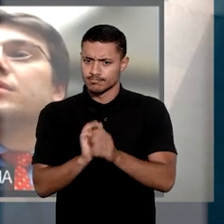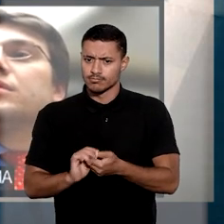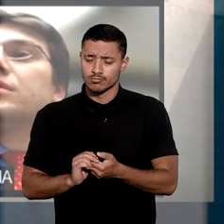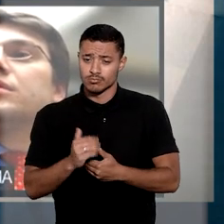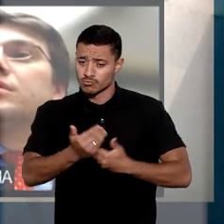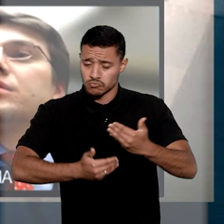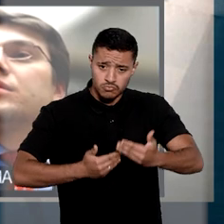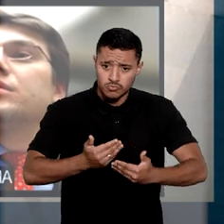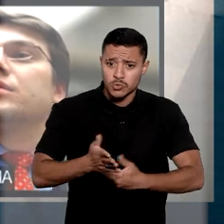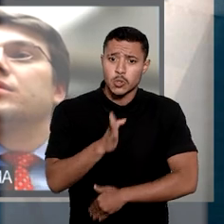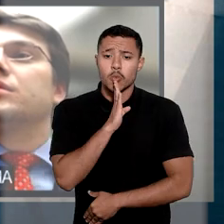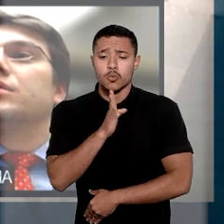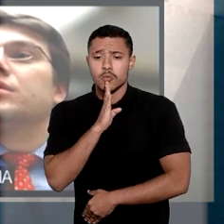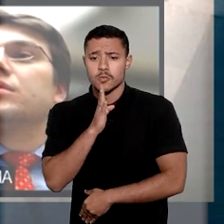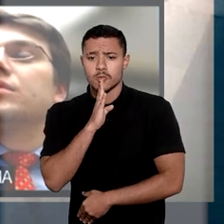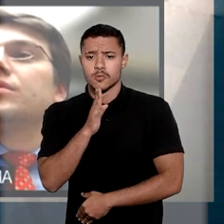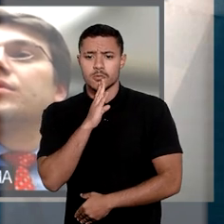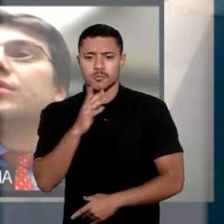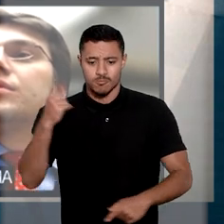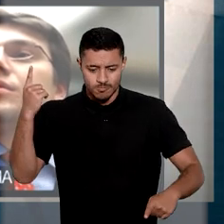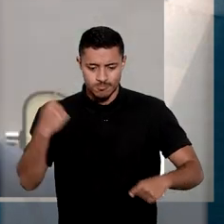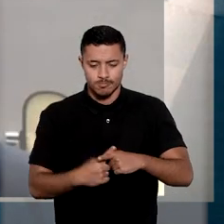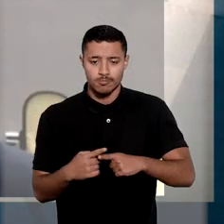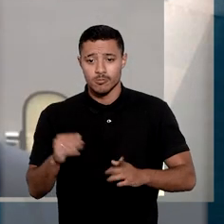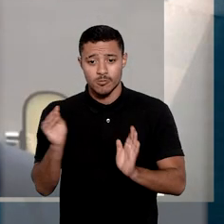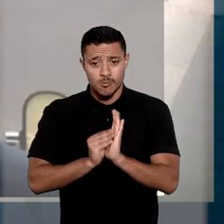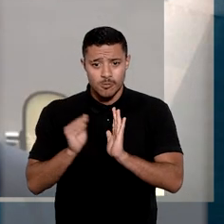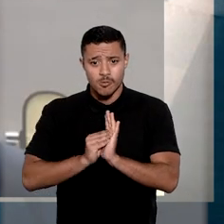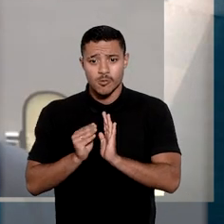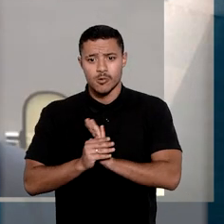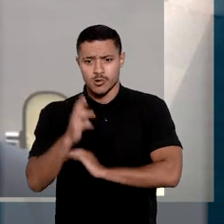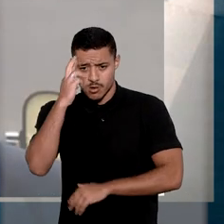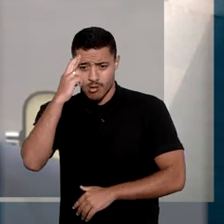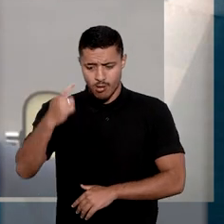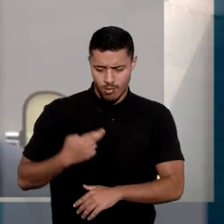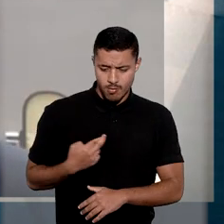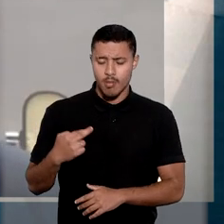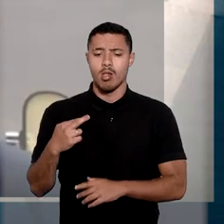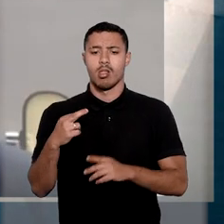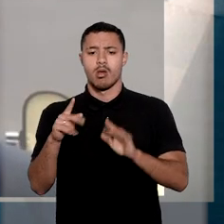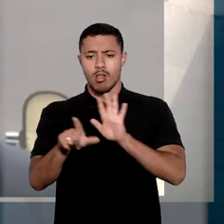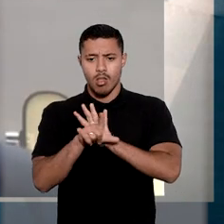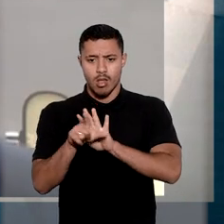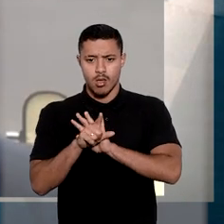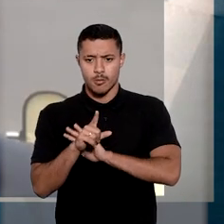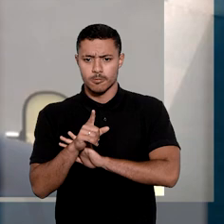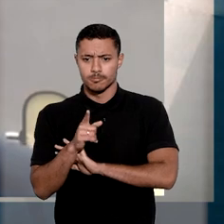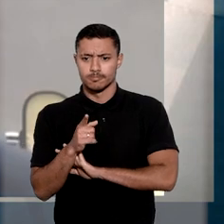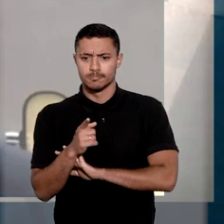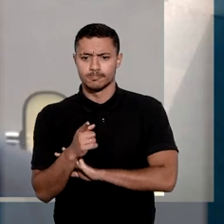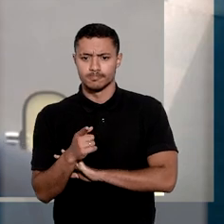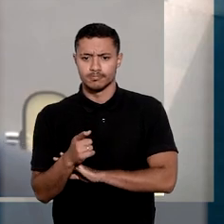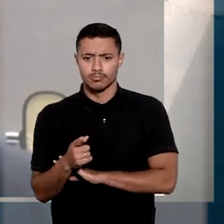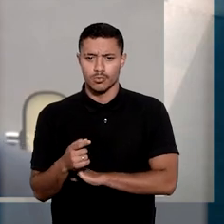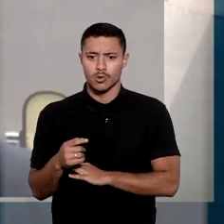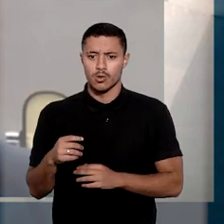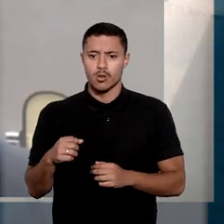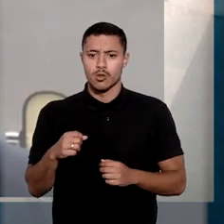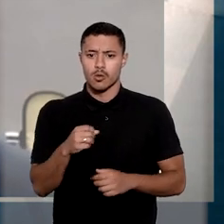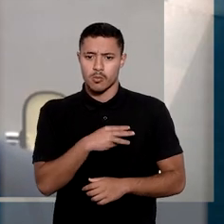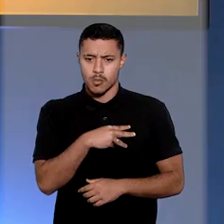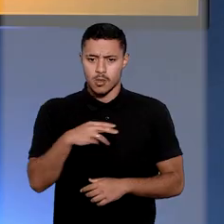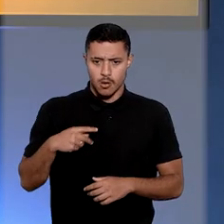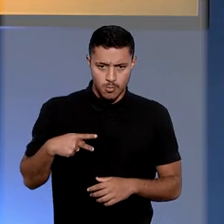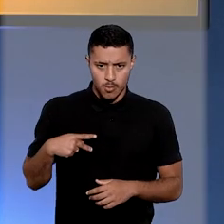os procedimentos de reconhecimento foram anulados por falta de respeito à lei, com pareceres favoráveis do Ministério Público